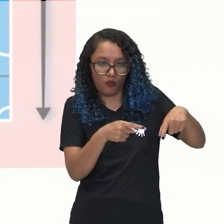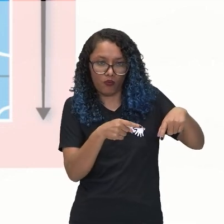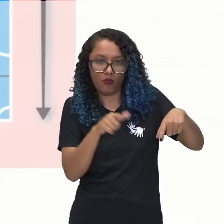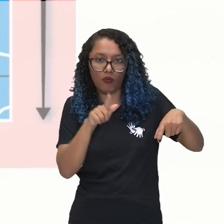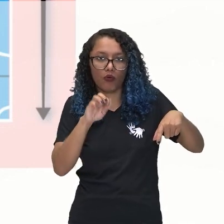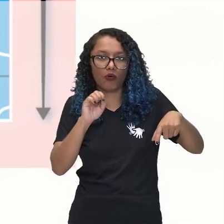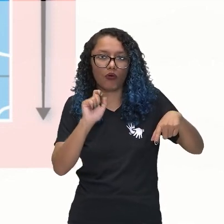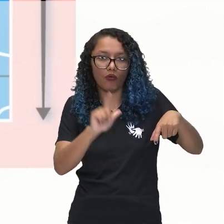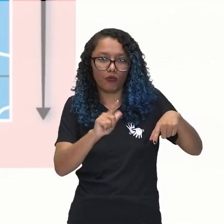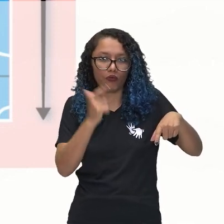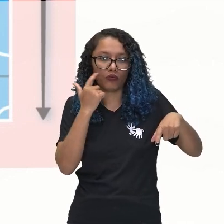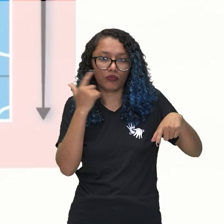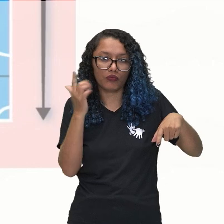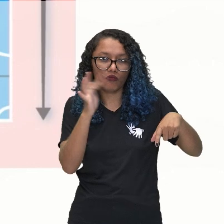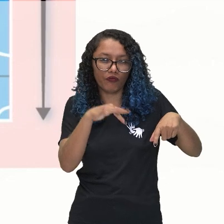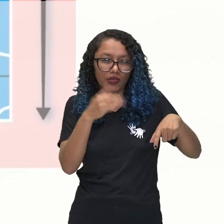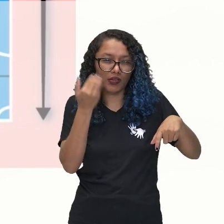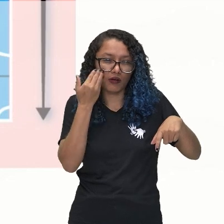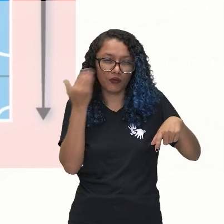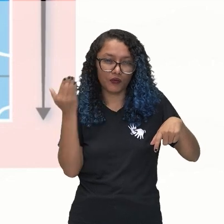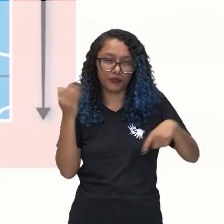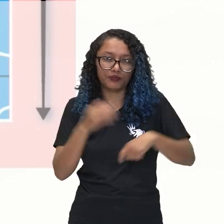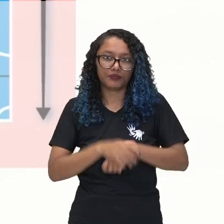fundo, certo?